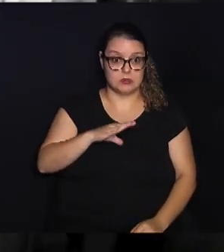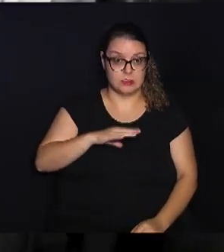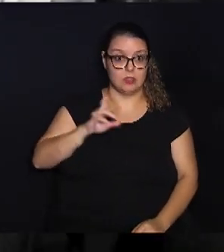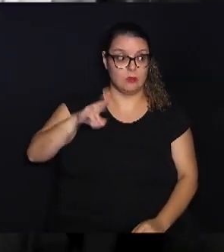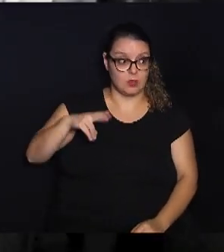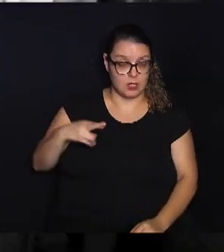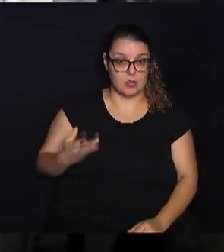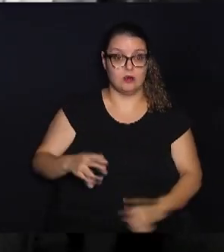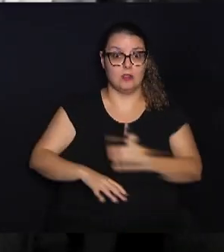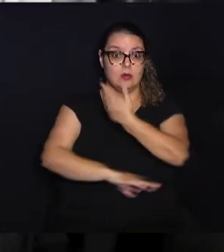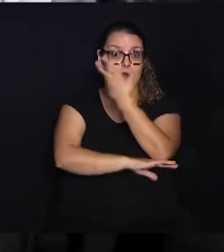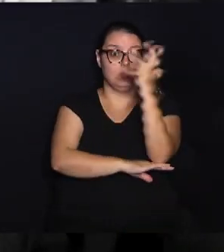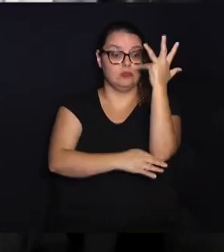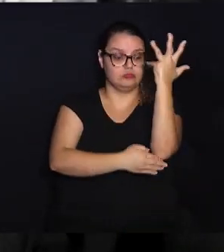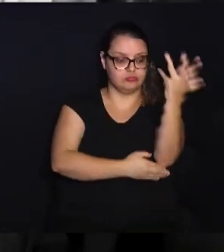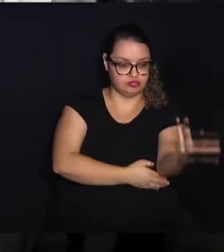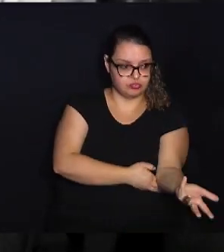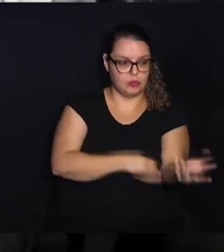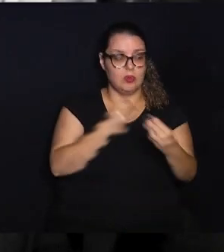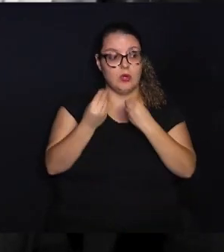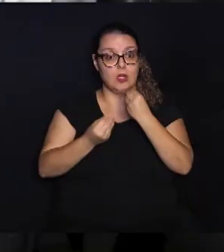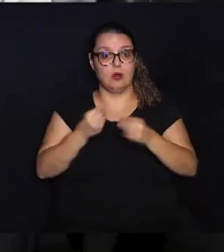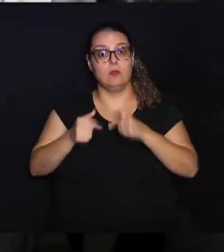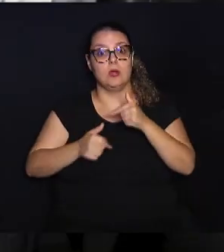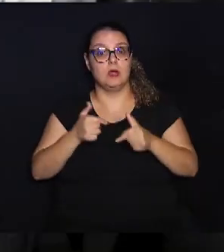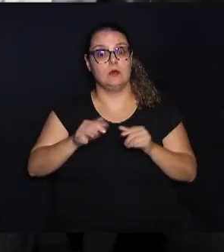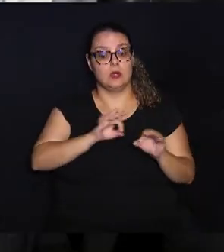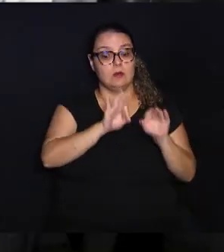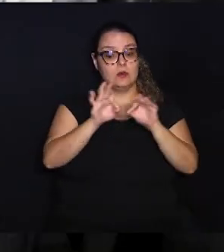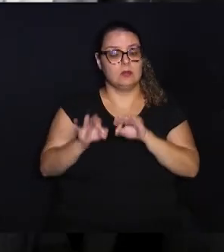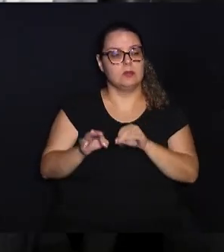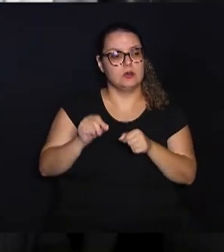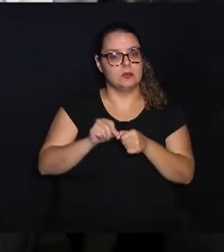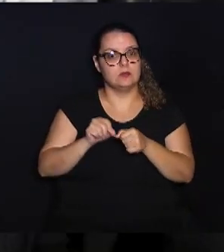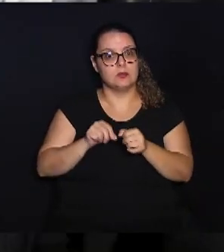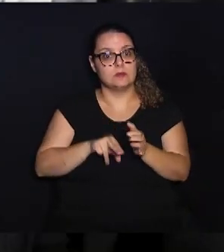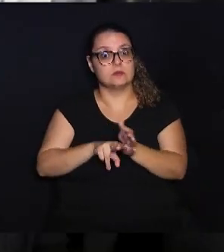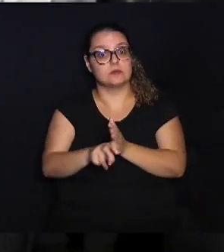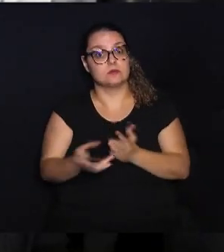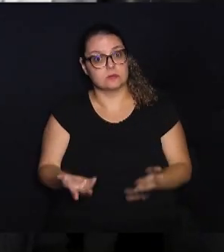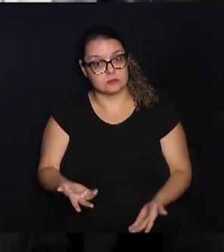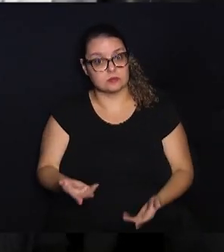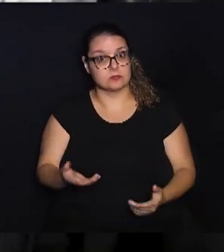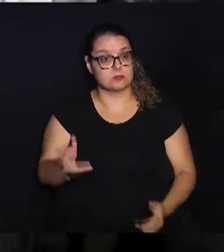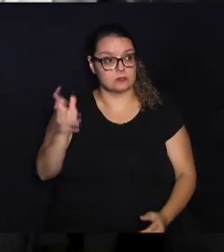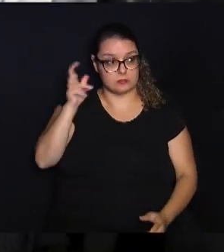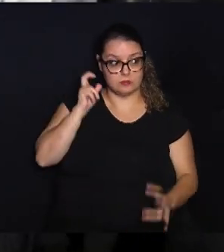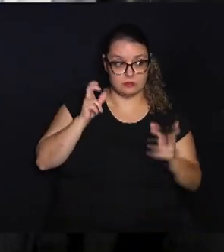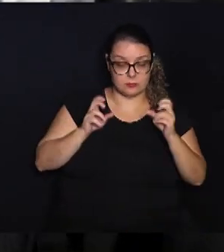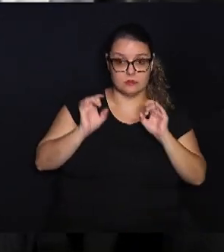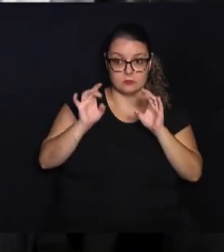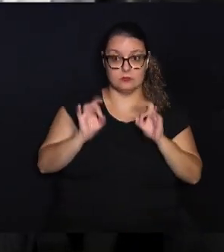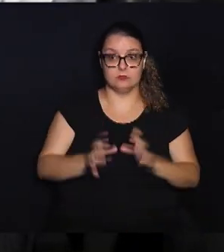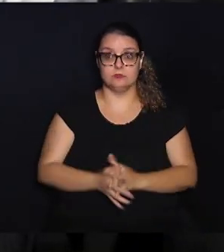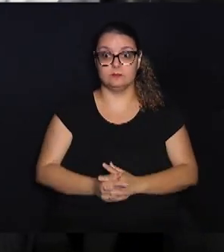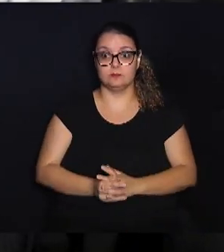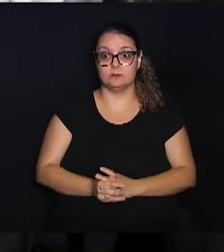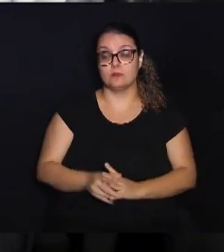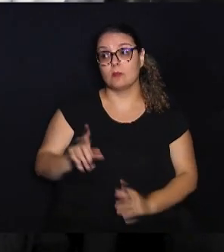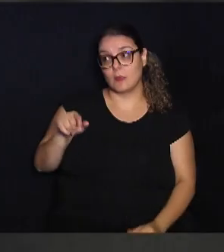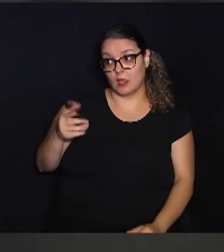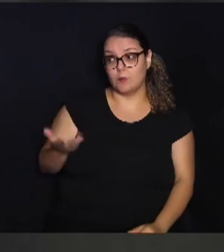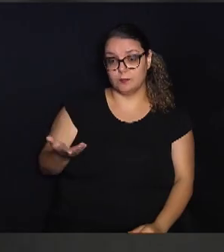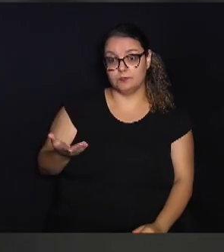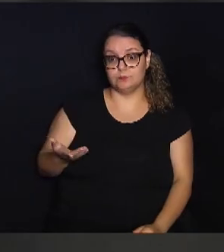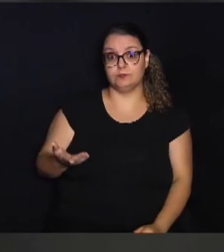de quedas de árvores. Como é que foi esse trabalho de acompanhar, de fazer esse diagnóstico e de escutar especialistas? Esse